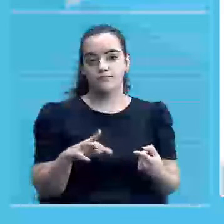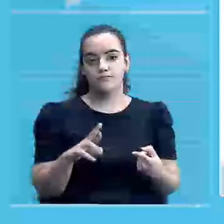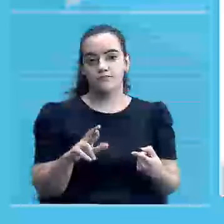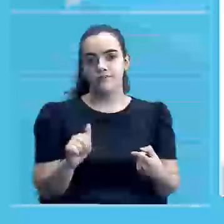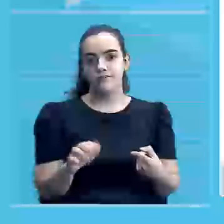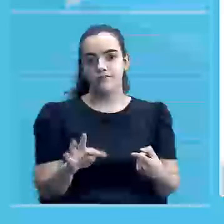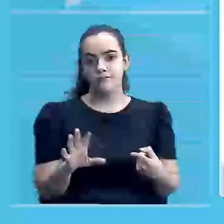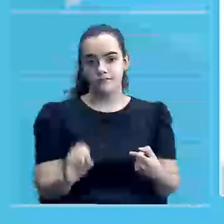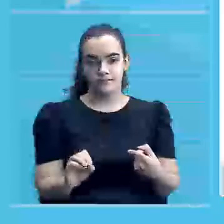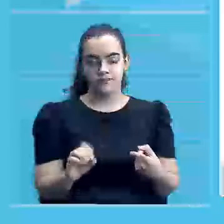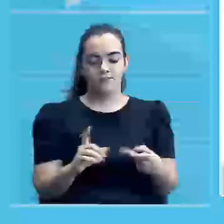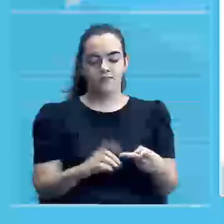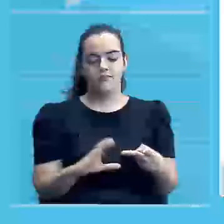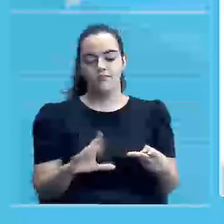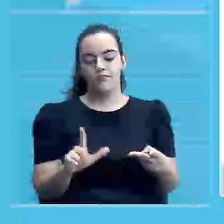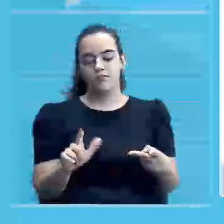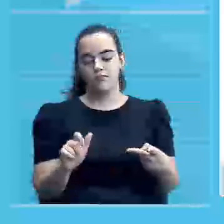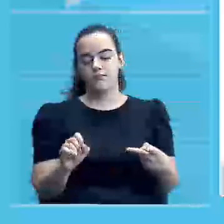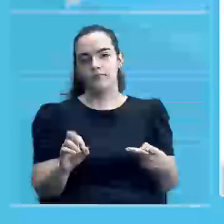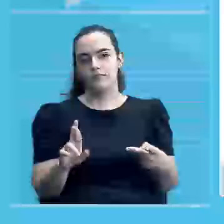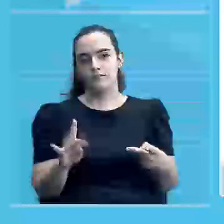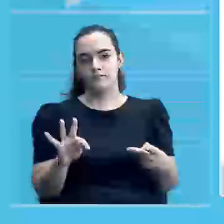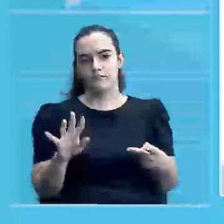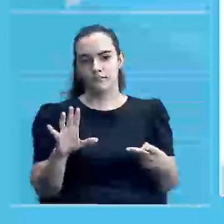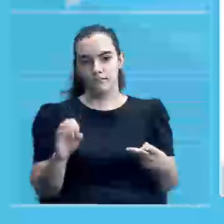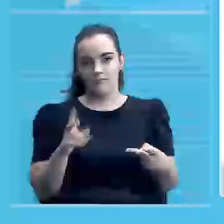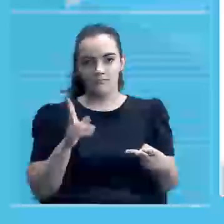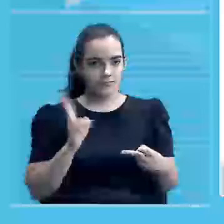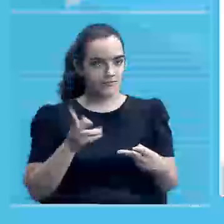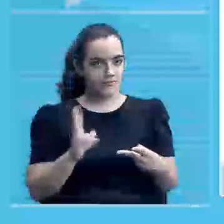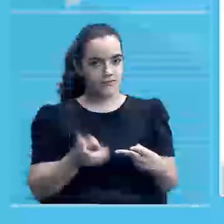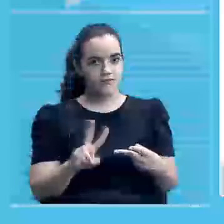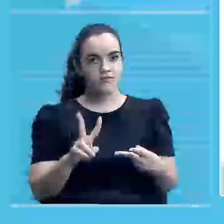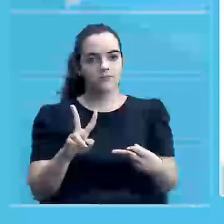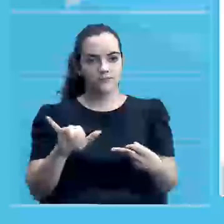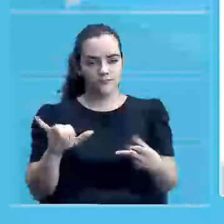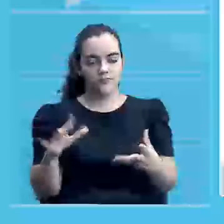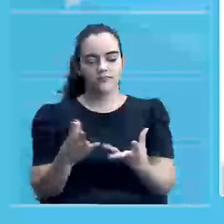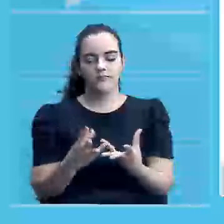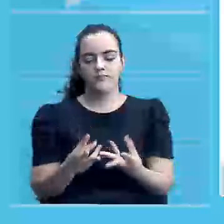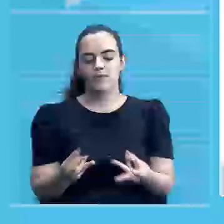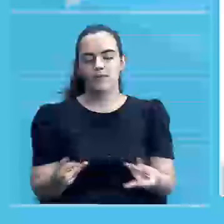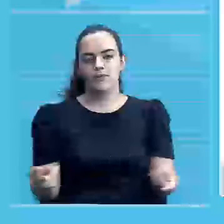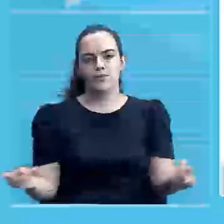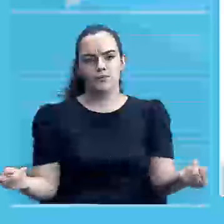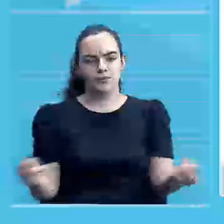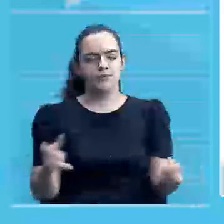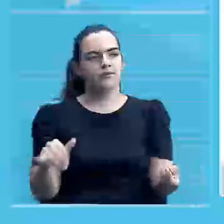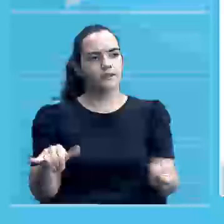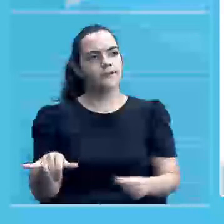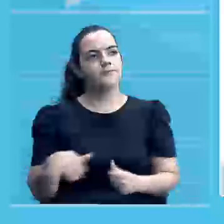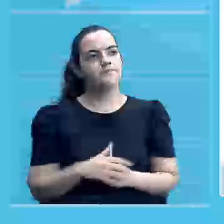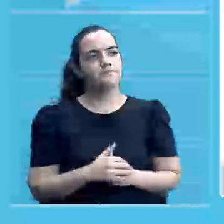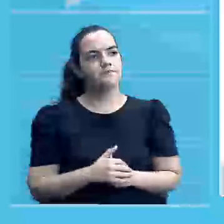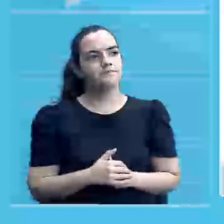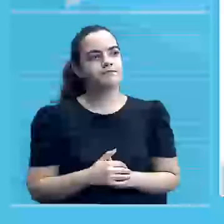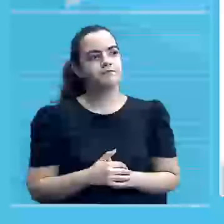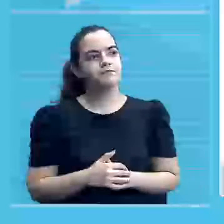sempre solúveis, sem nenhuma exceção, como por exemplo ali, o nitrato de sódio e o clorato de potássio.